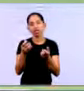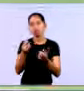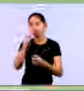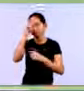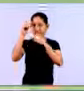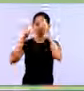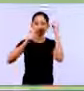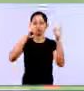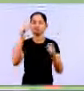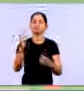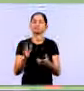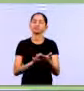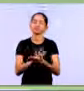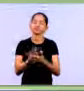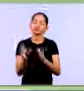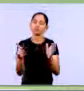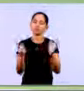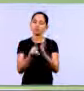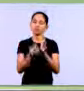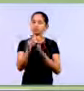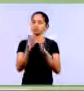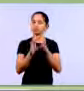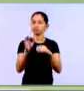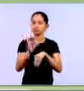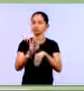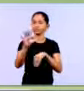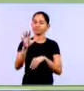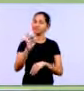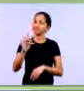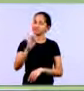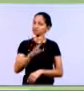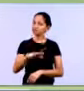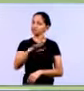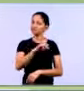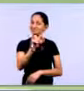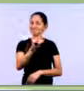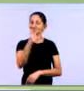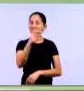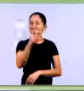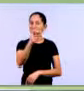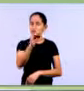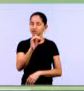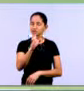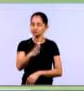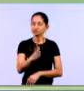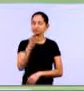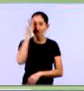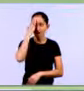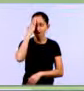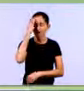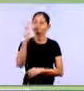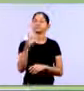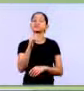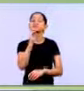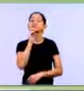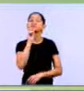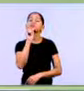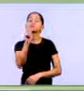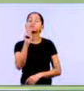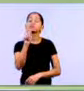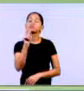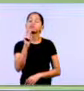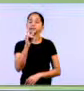especificadas especialmente na Constituição Federal, no seu artigo 150. São elas: a imunidade genérica,